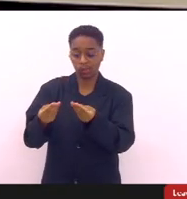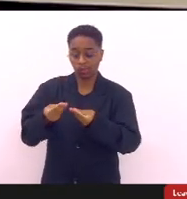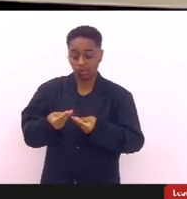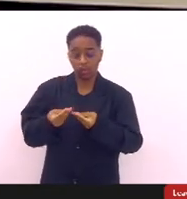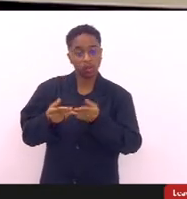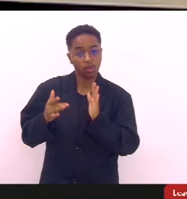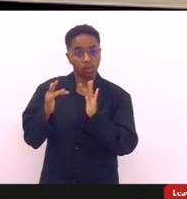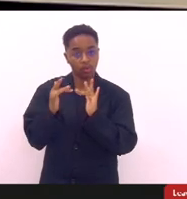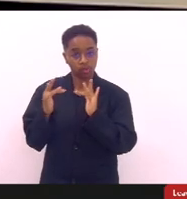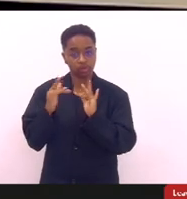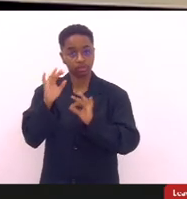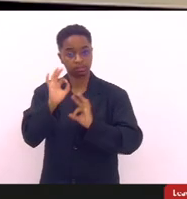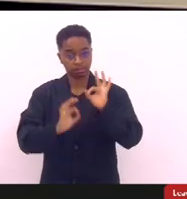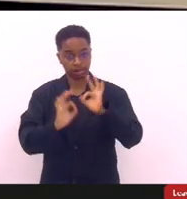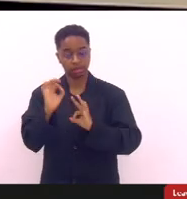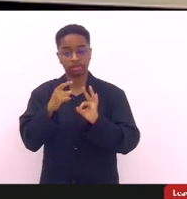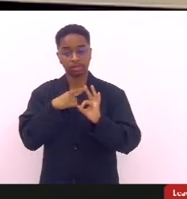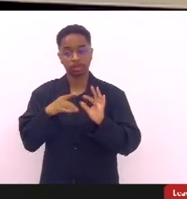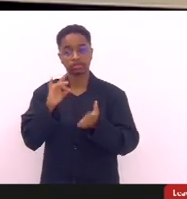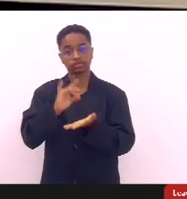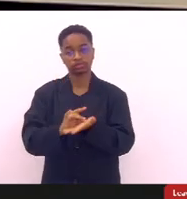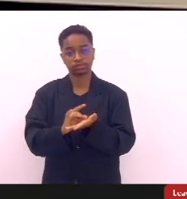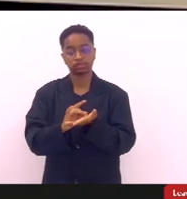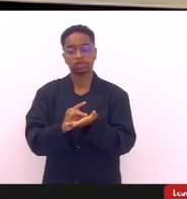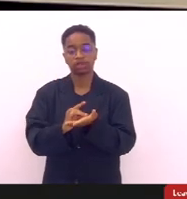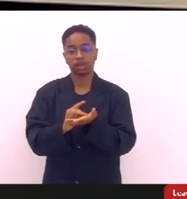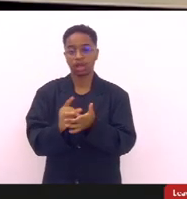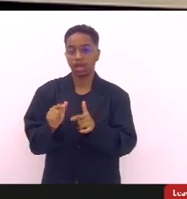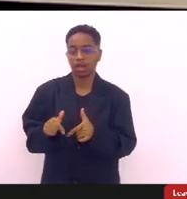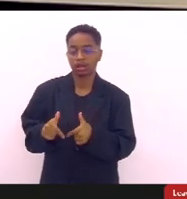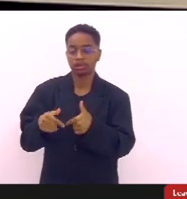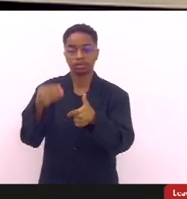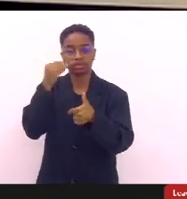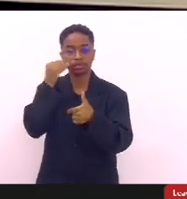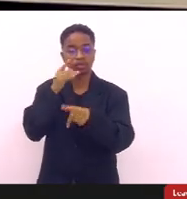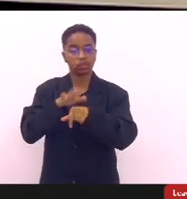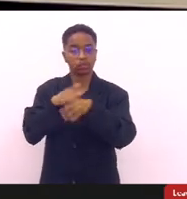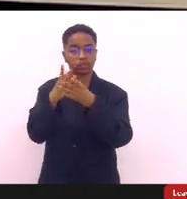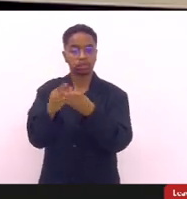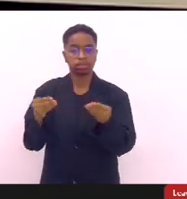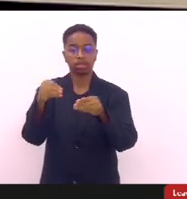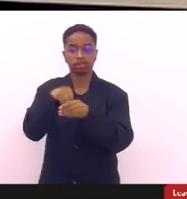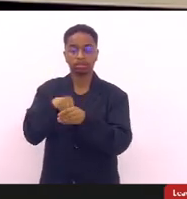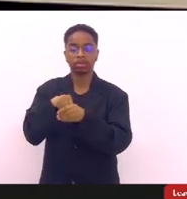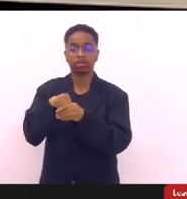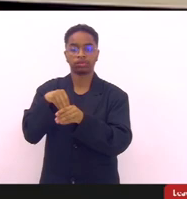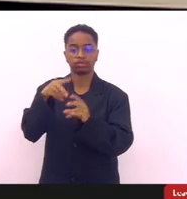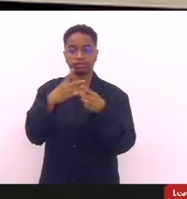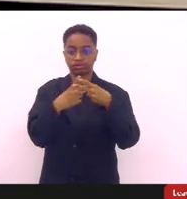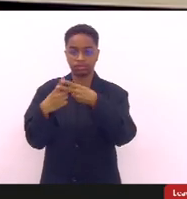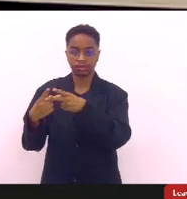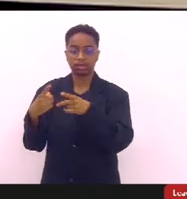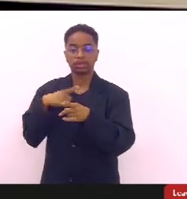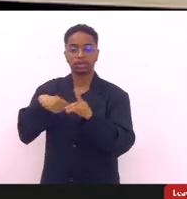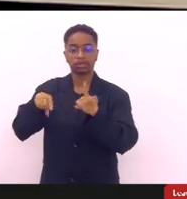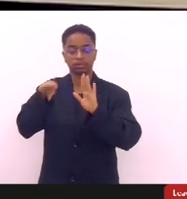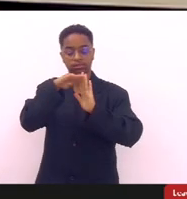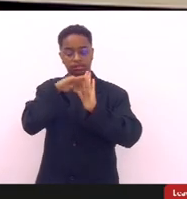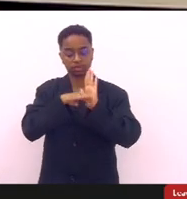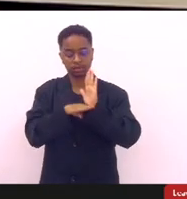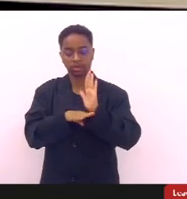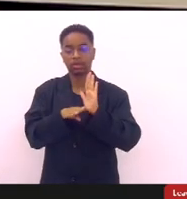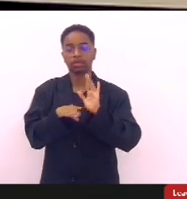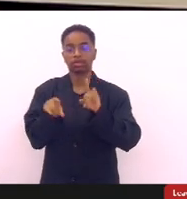a um planejamento que inclua o enfrentamento à tuberculose na prisão com ações definidas, até para que a gente possa avaliar qual o nível